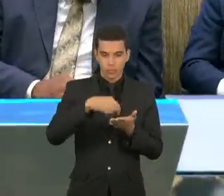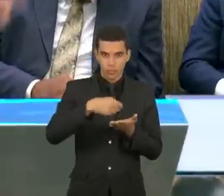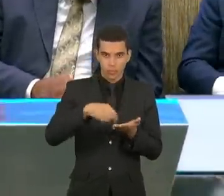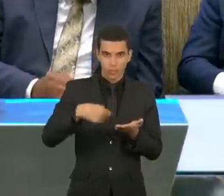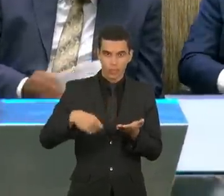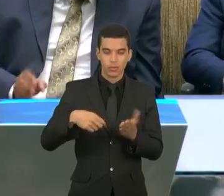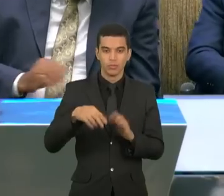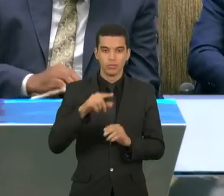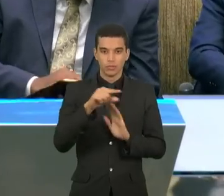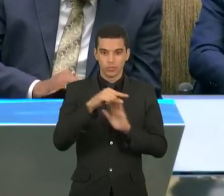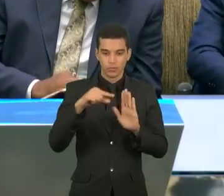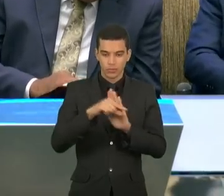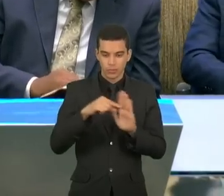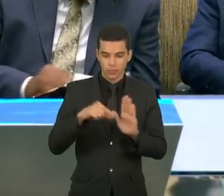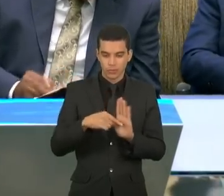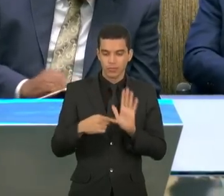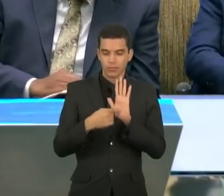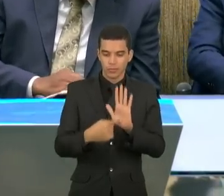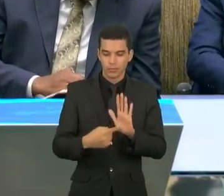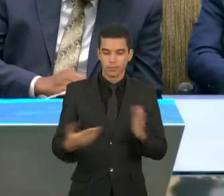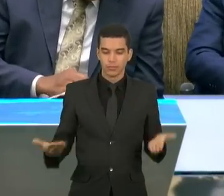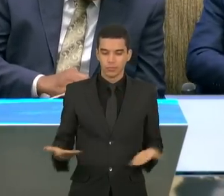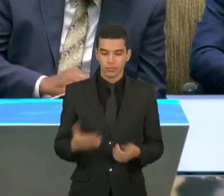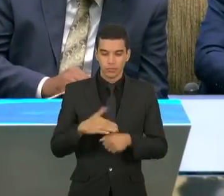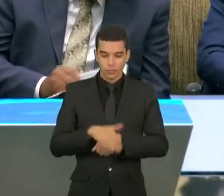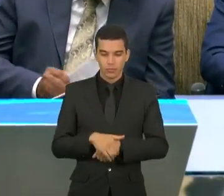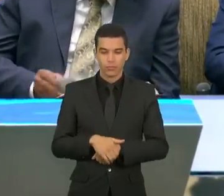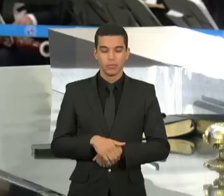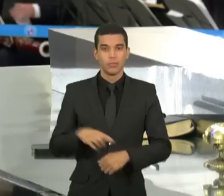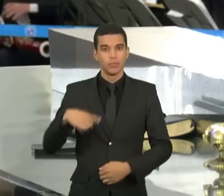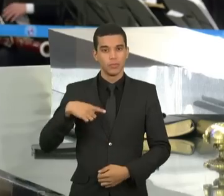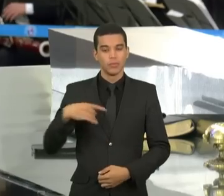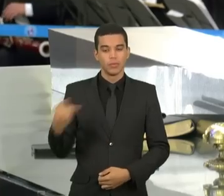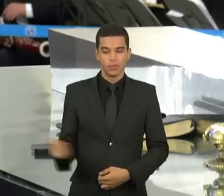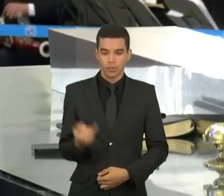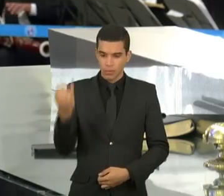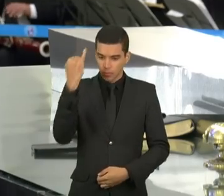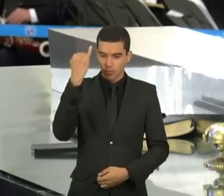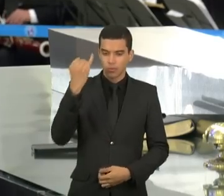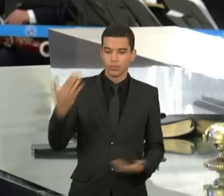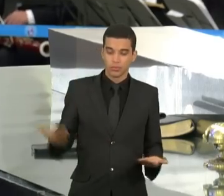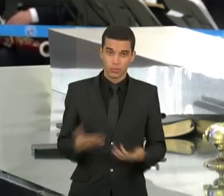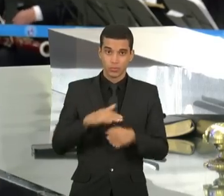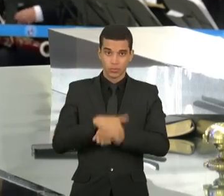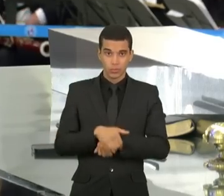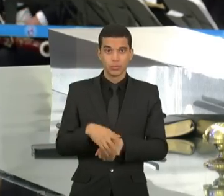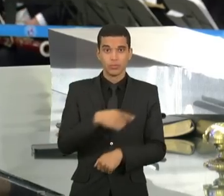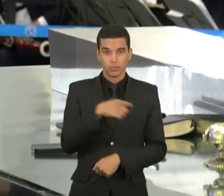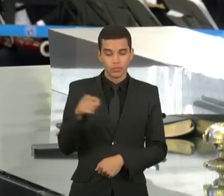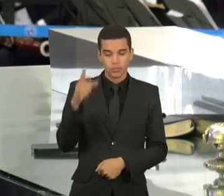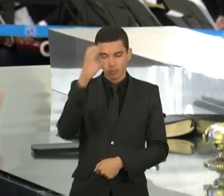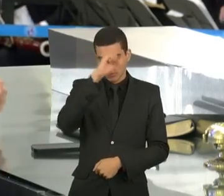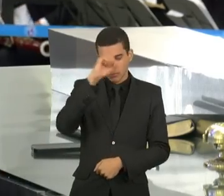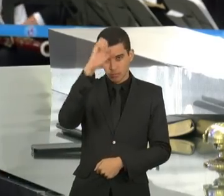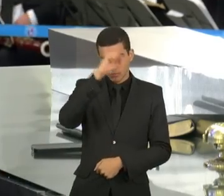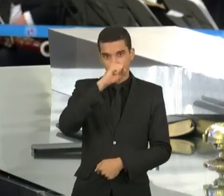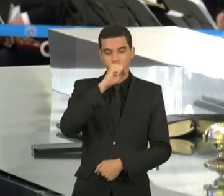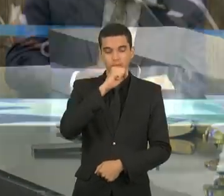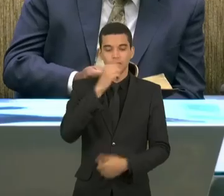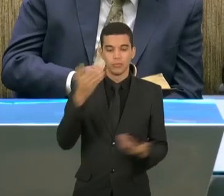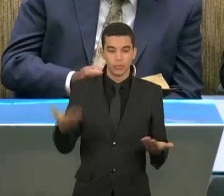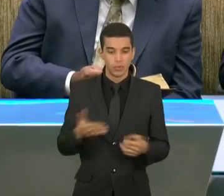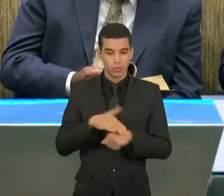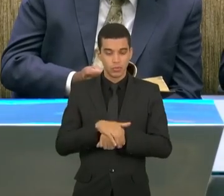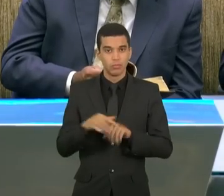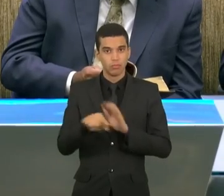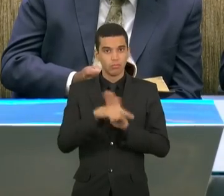versículos. Nenhum versículo aqui terá uma importância menor para você. É mais importante do que eu falo esta noite.